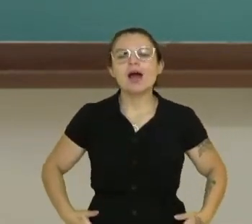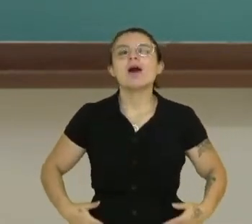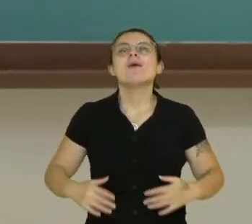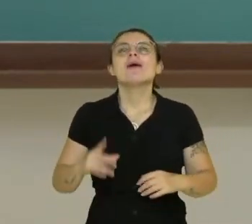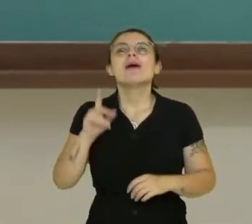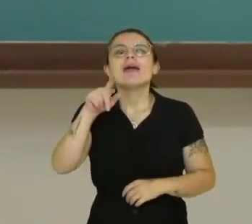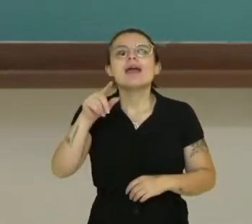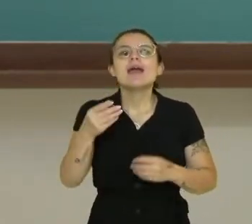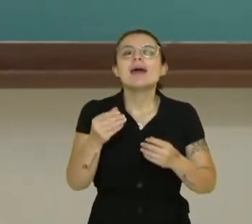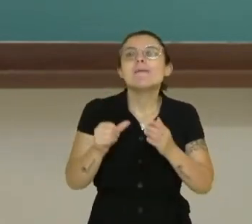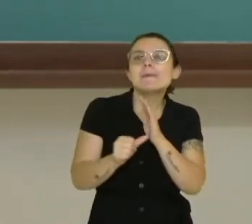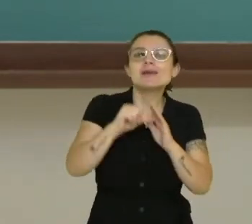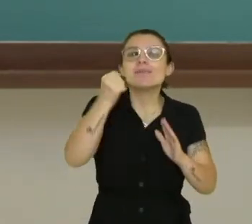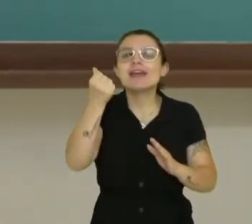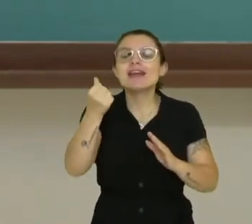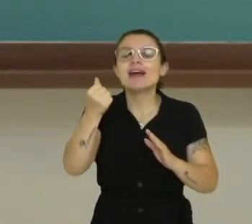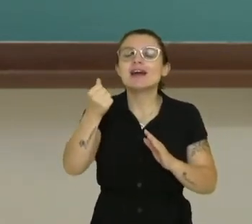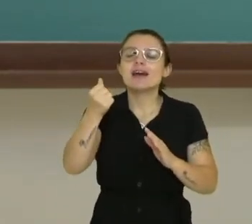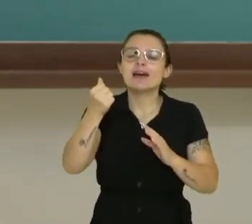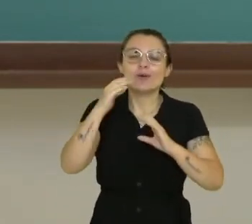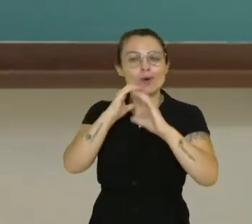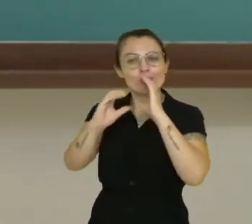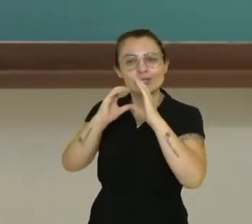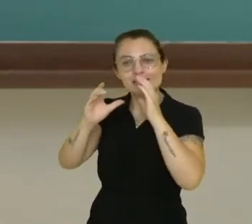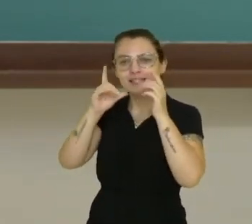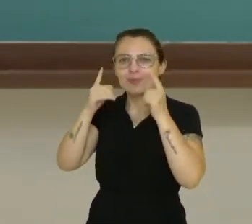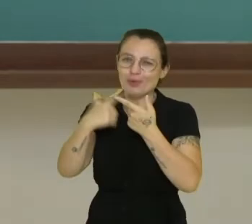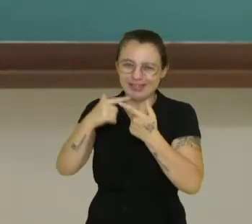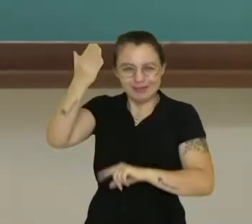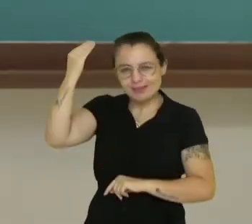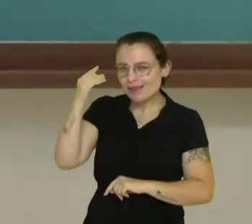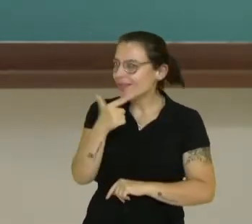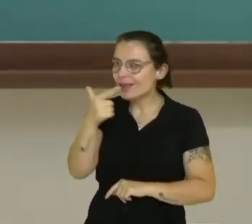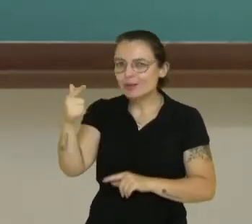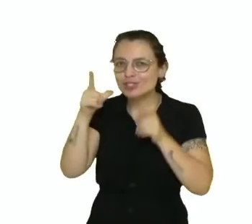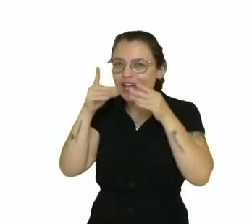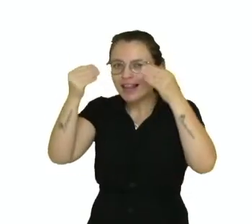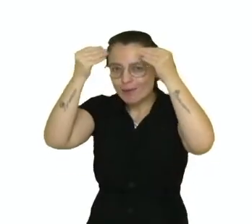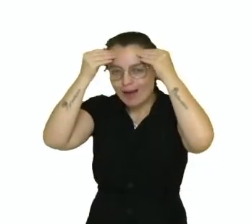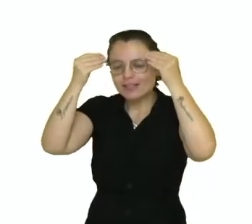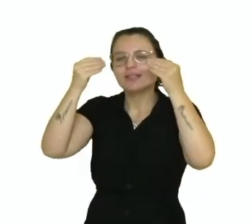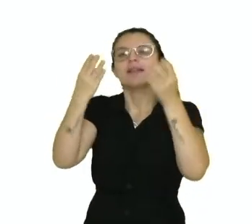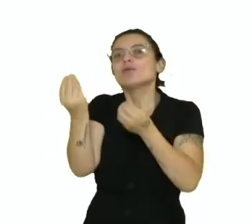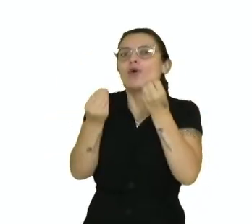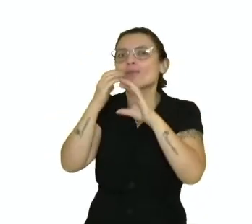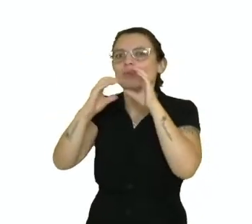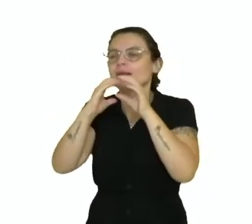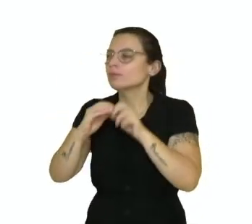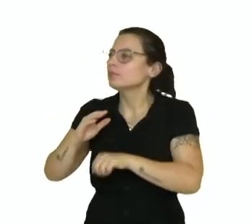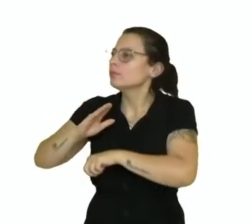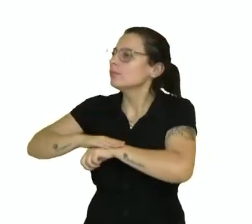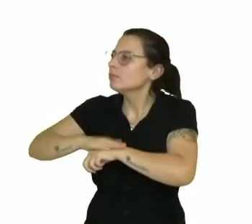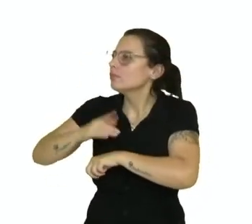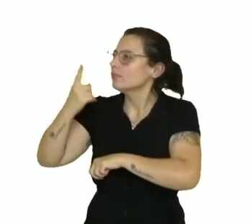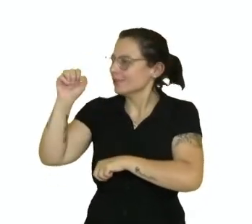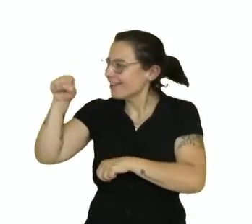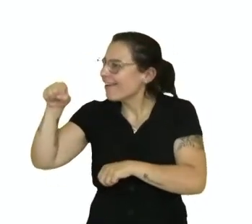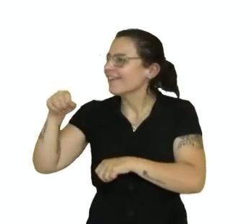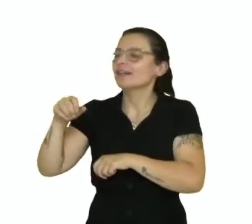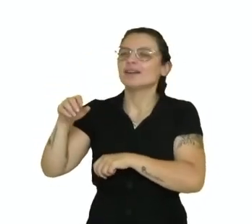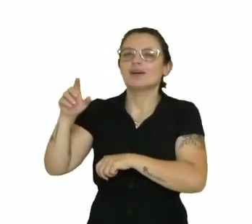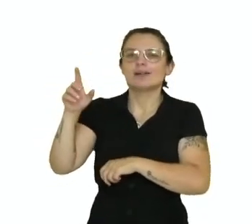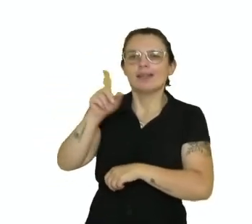de comunicação do homem quando ainda a linguagem não era codificada. Os instrumentos musicais